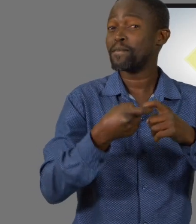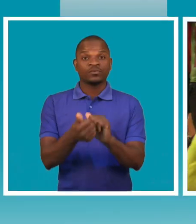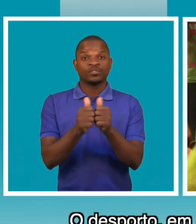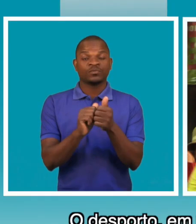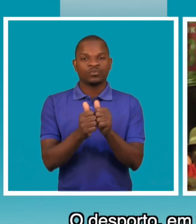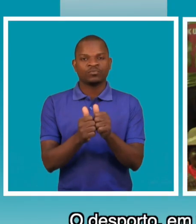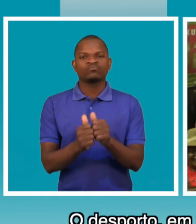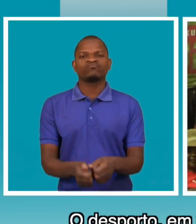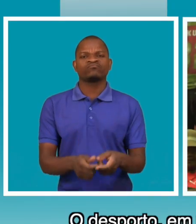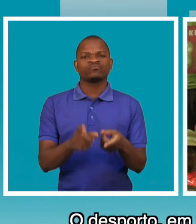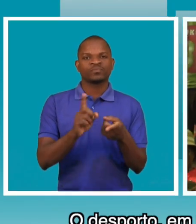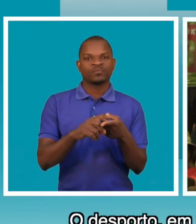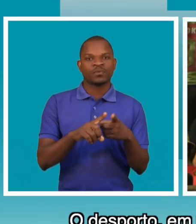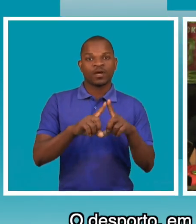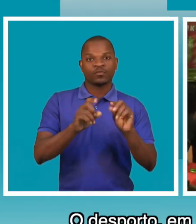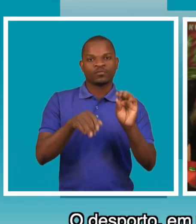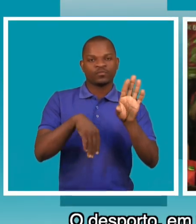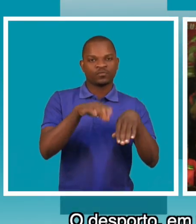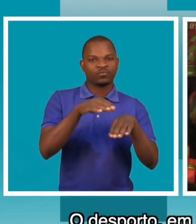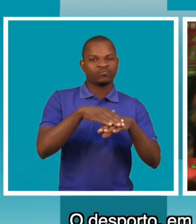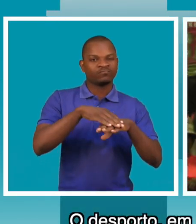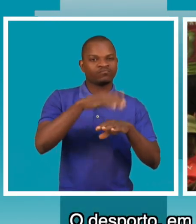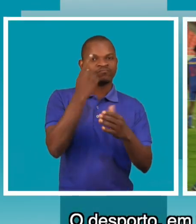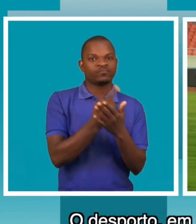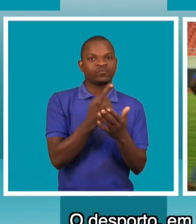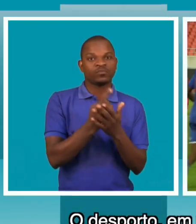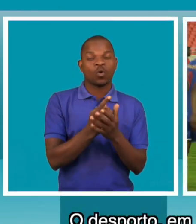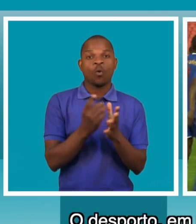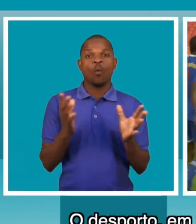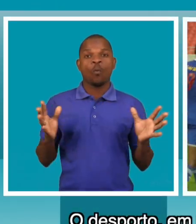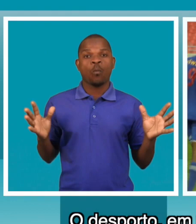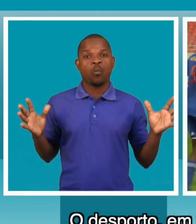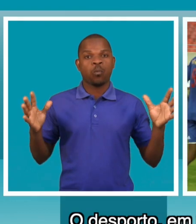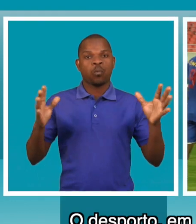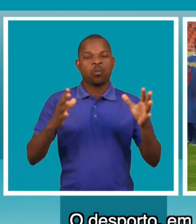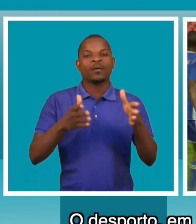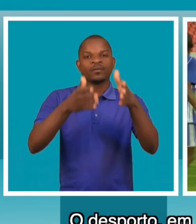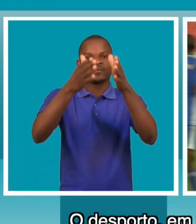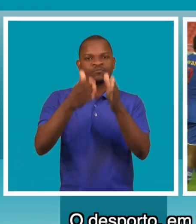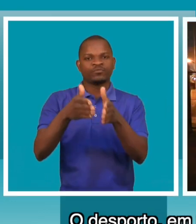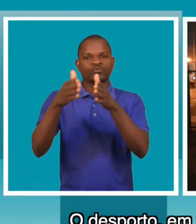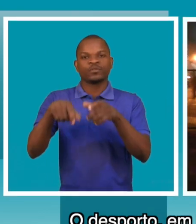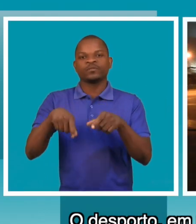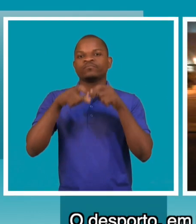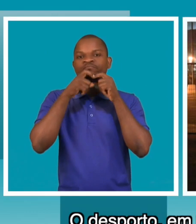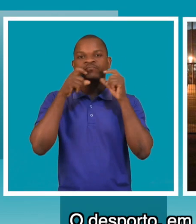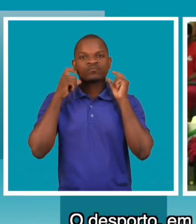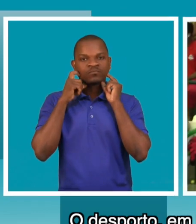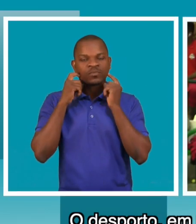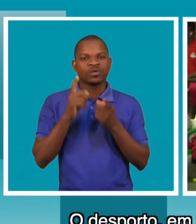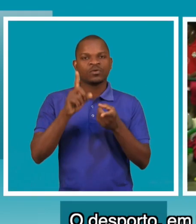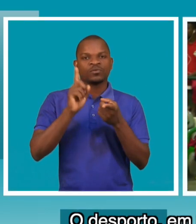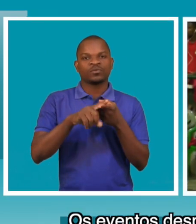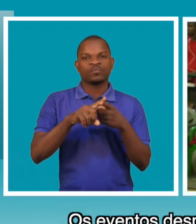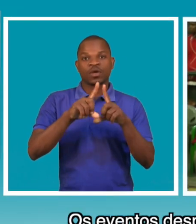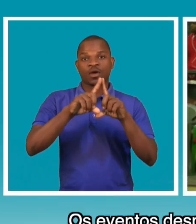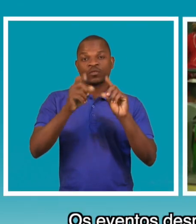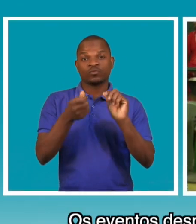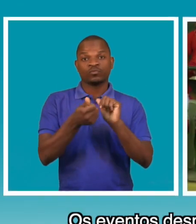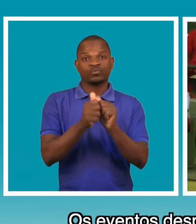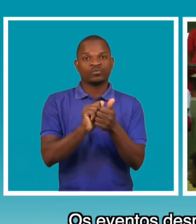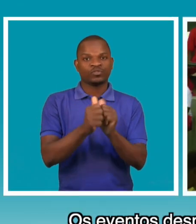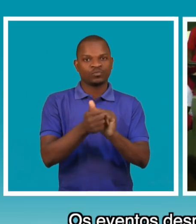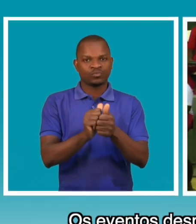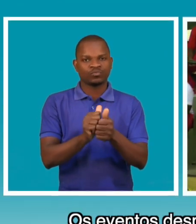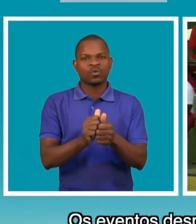O desporto, em particular o futebol, é um forte meio de atração de massas em Moçambique. Os